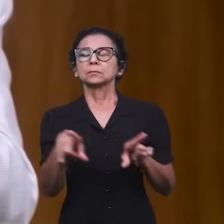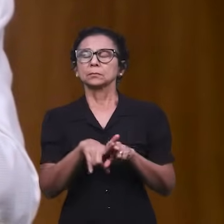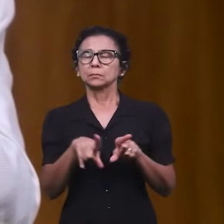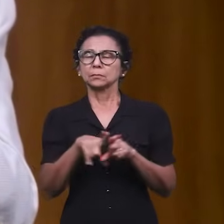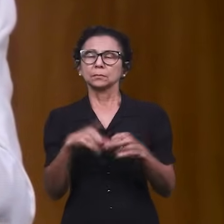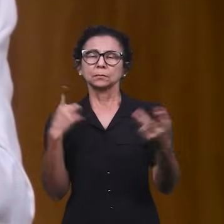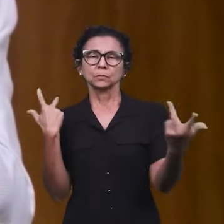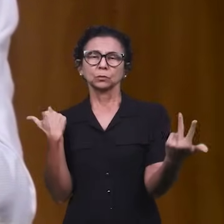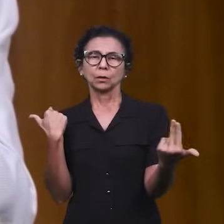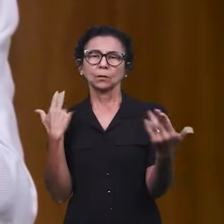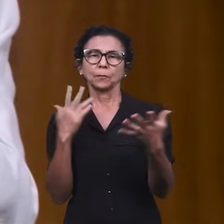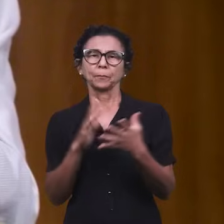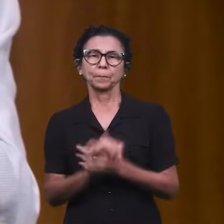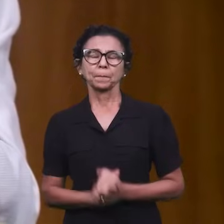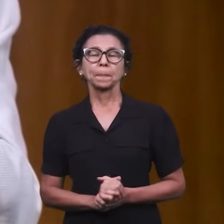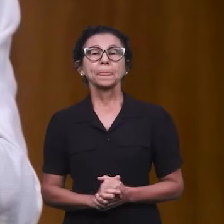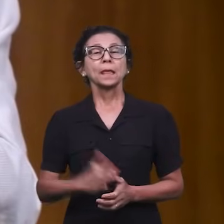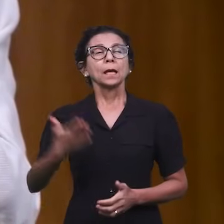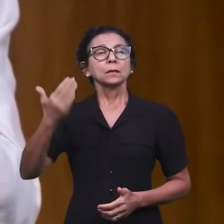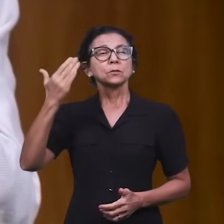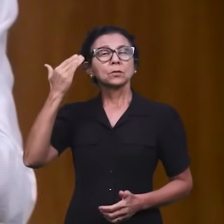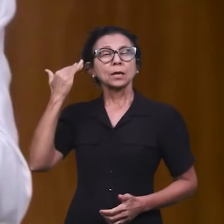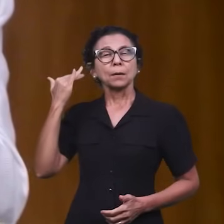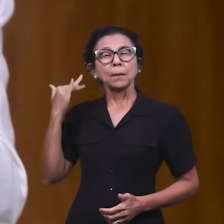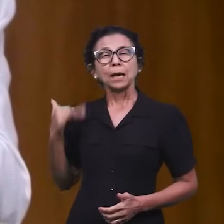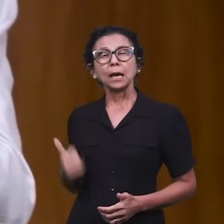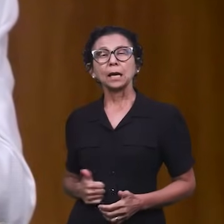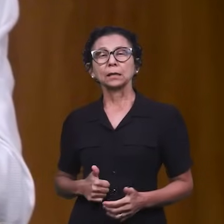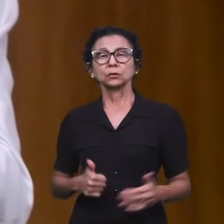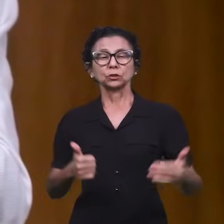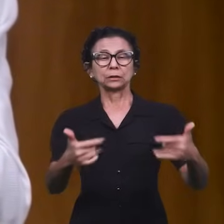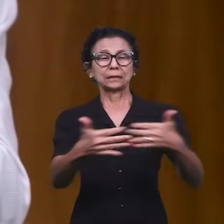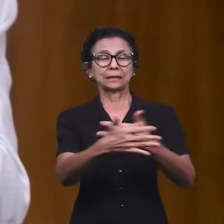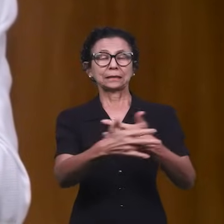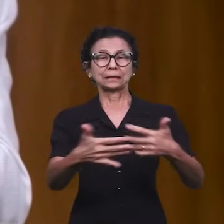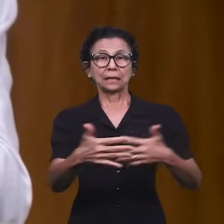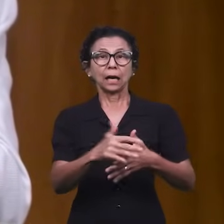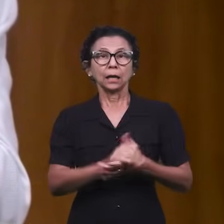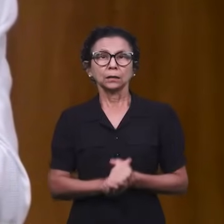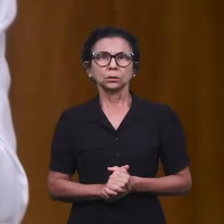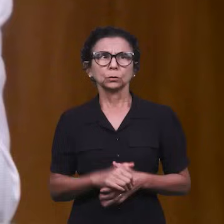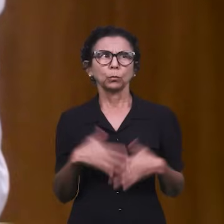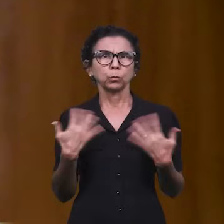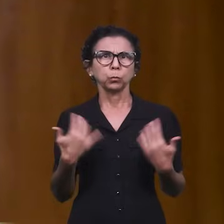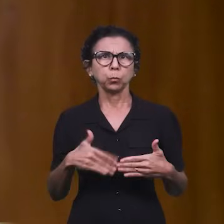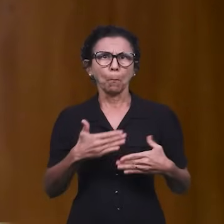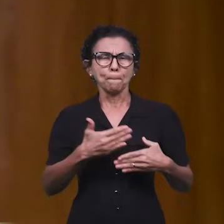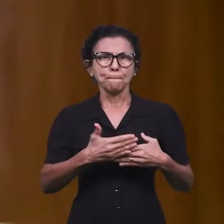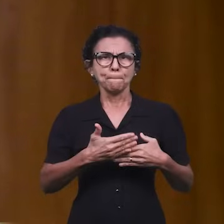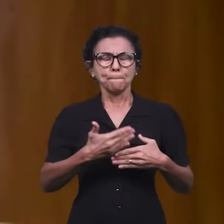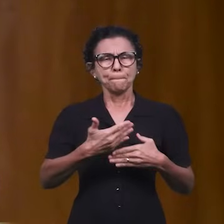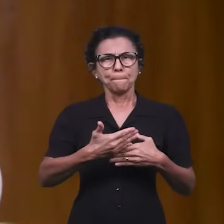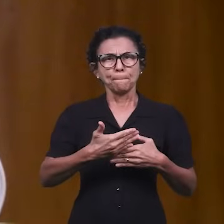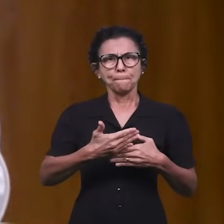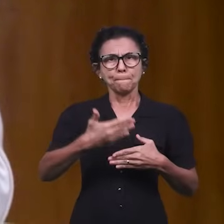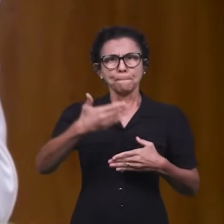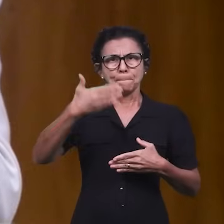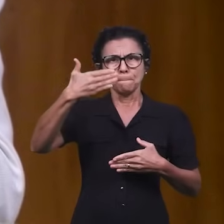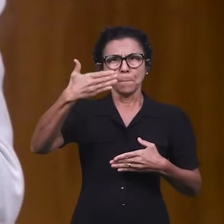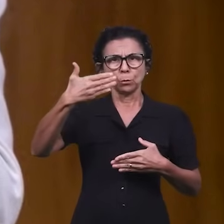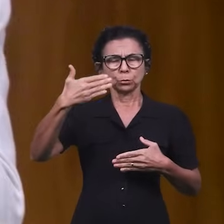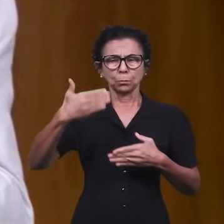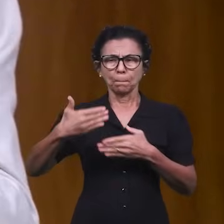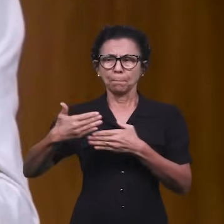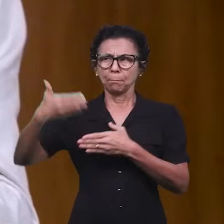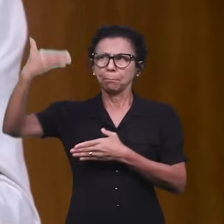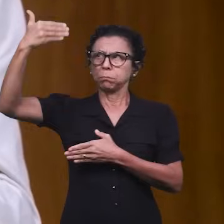de proteção, para proteger a cidade. Mas que não foi capaz de proteger do juízo de Deus que havia. Quer dizer,